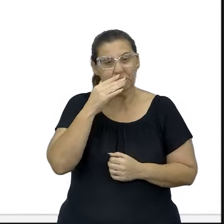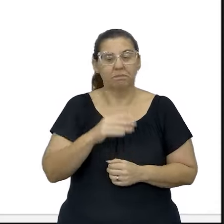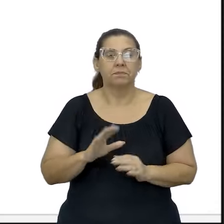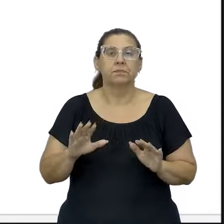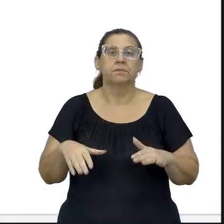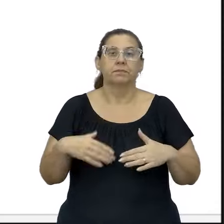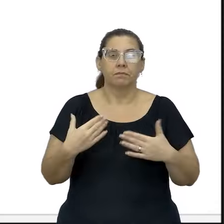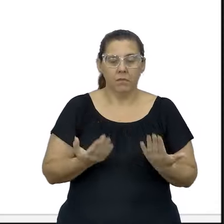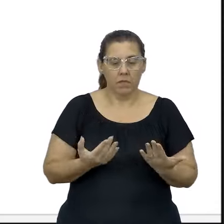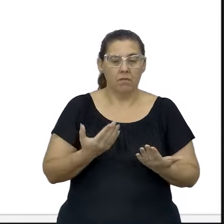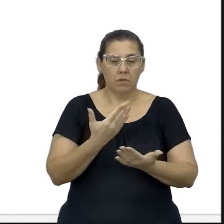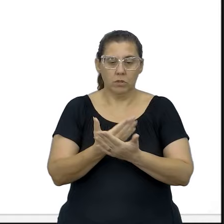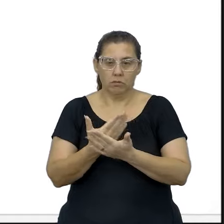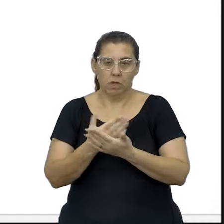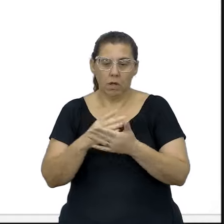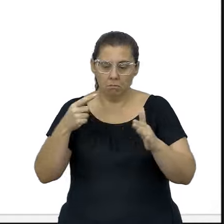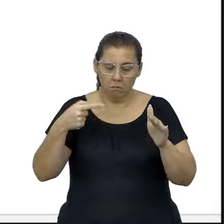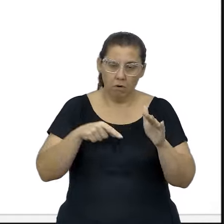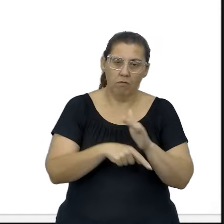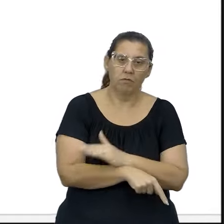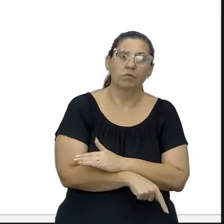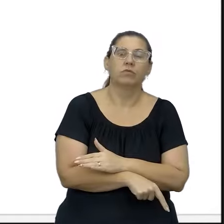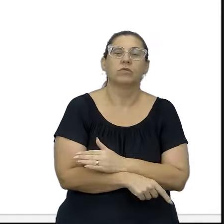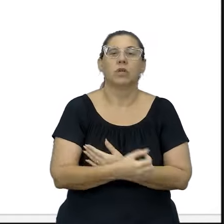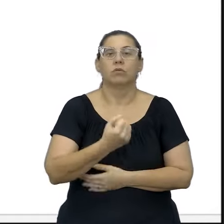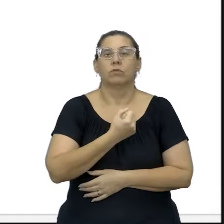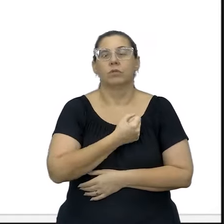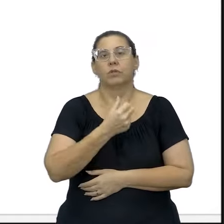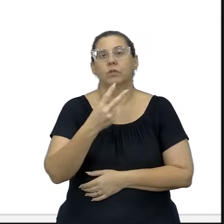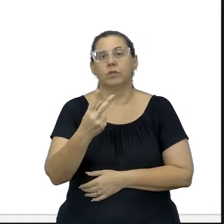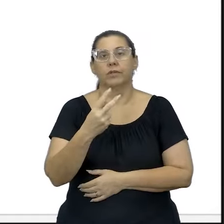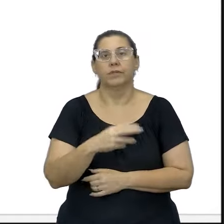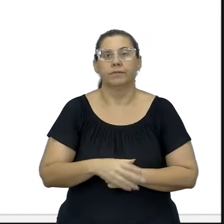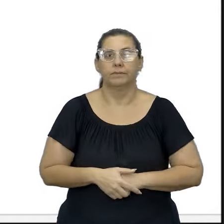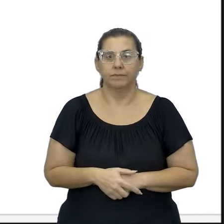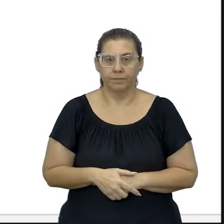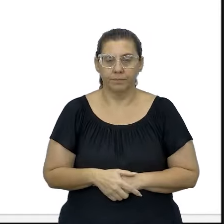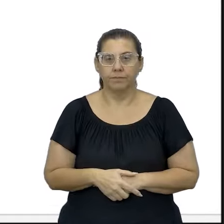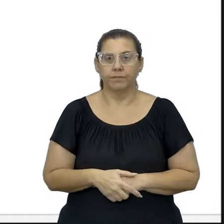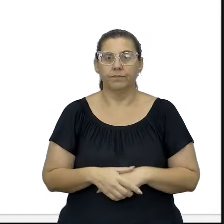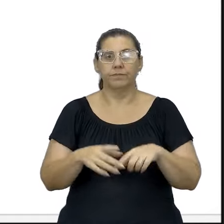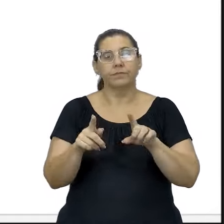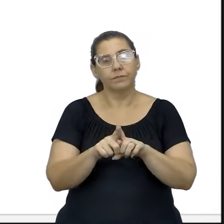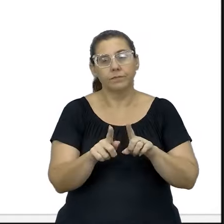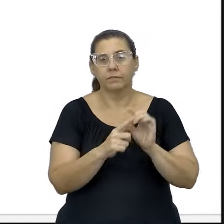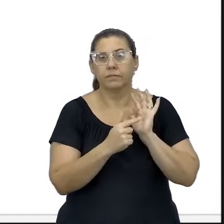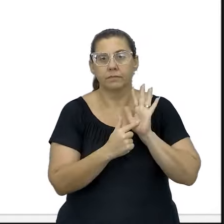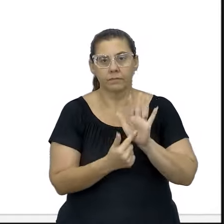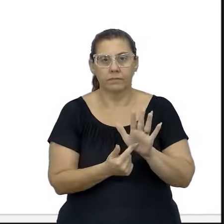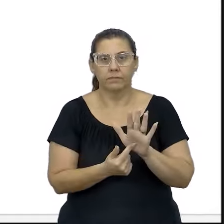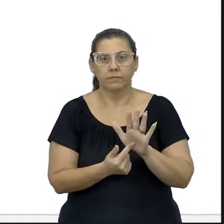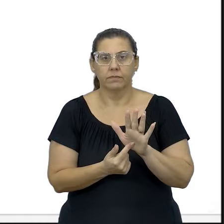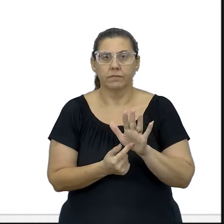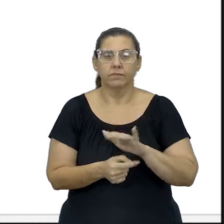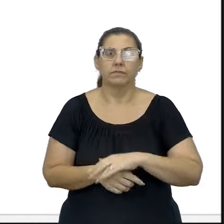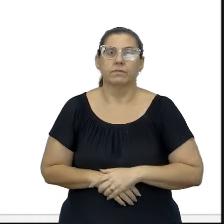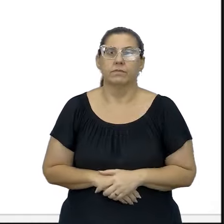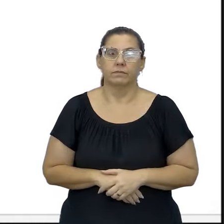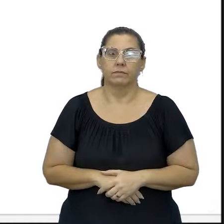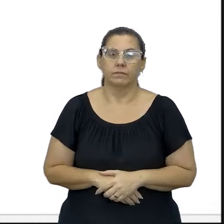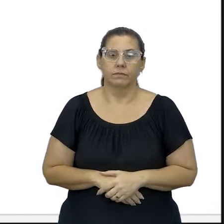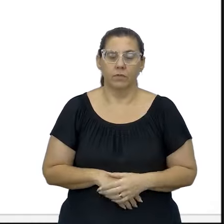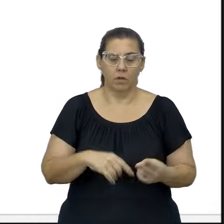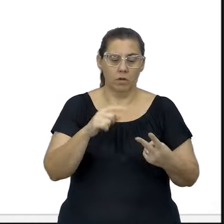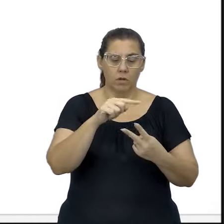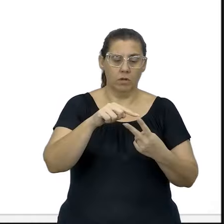então eles irão aprofundar nessa sequência didática 2. Também vale destacar aqui, acho super importante, que essas